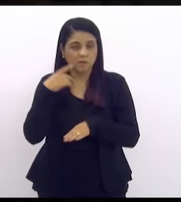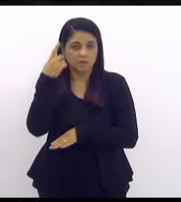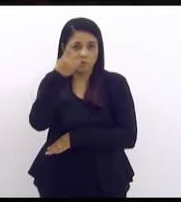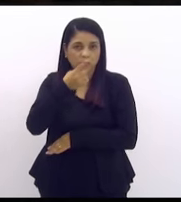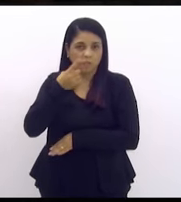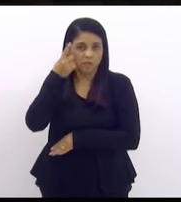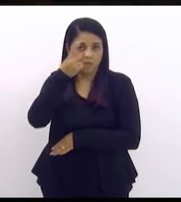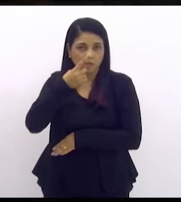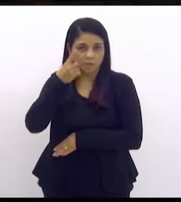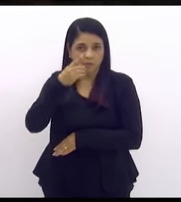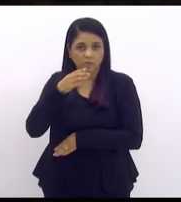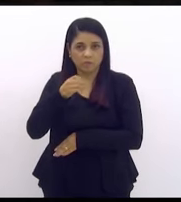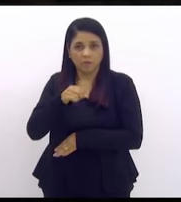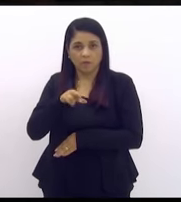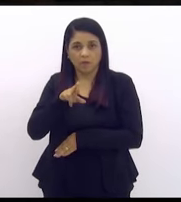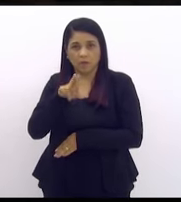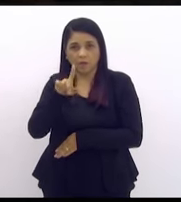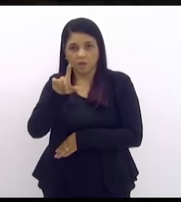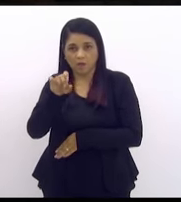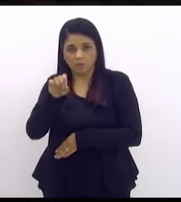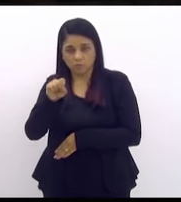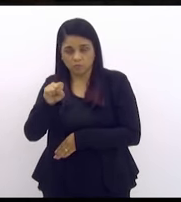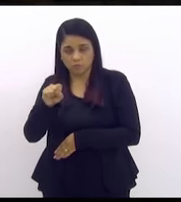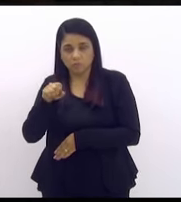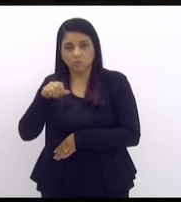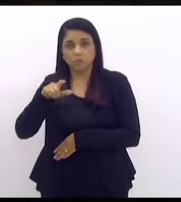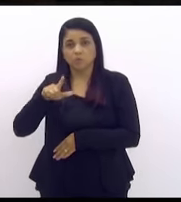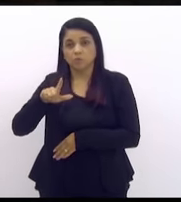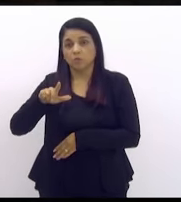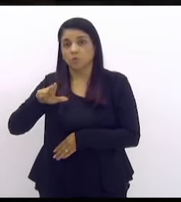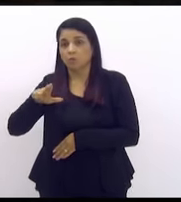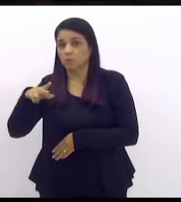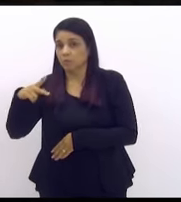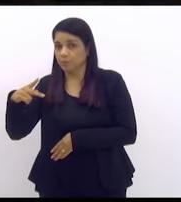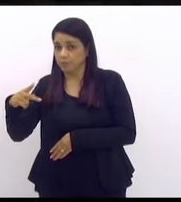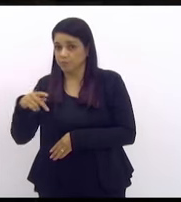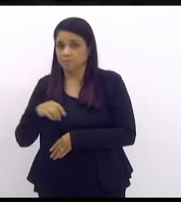deputado Carlos Lupe. E lá